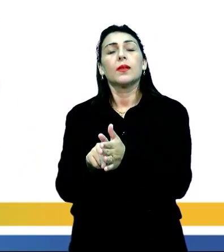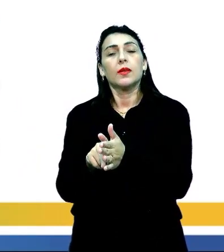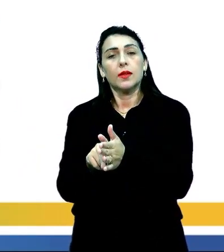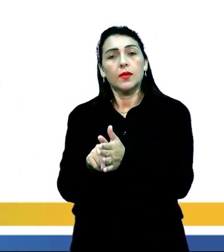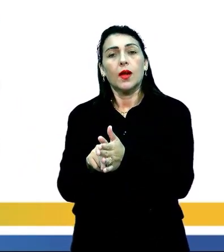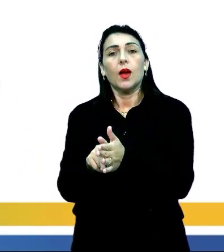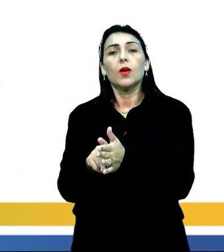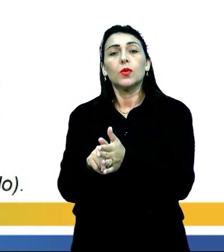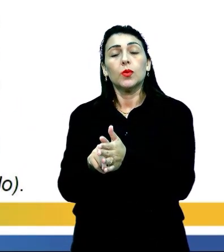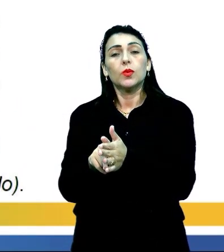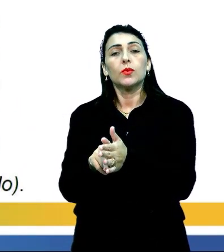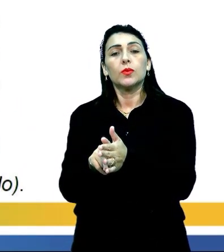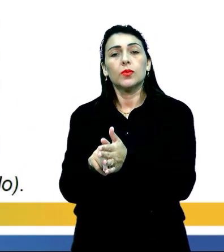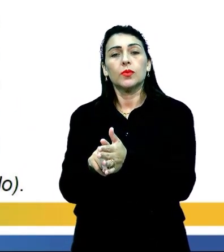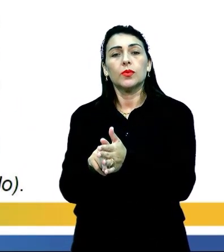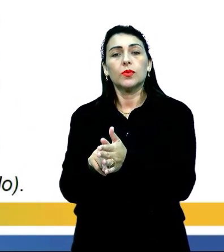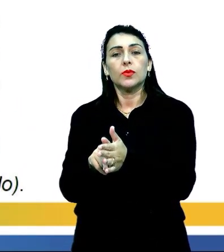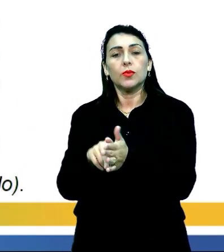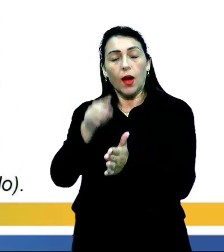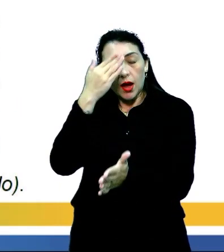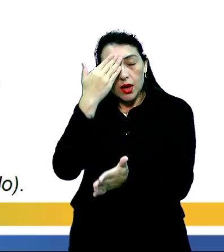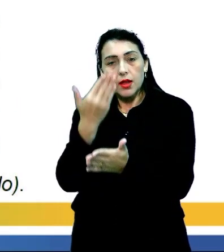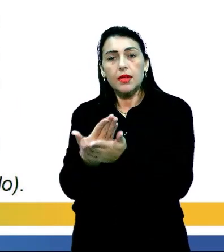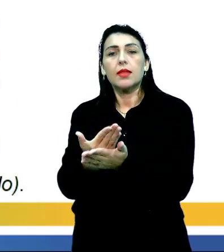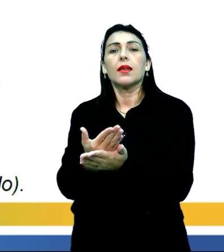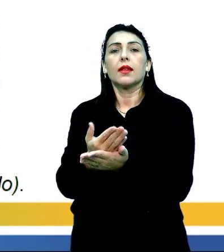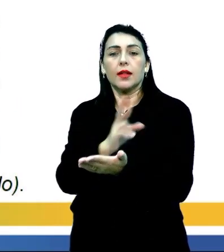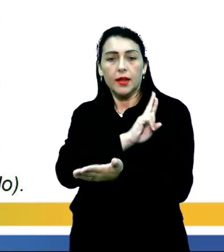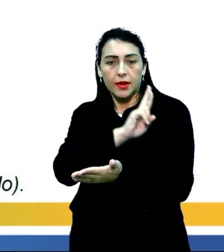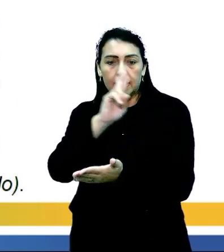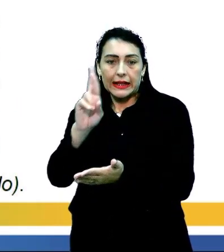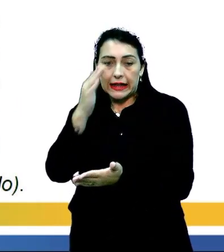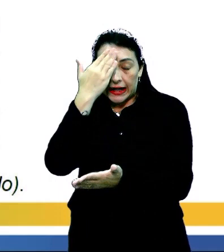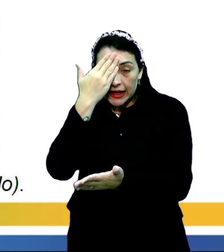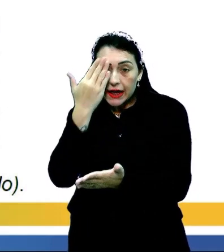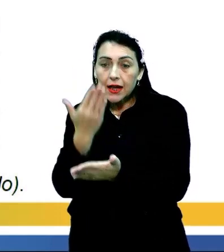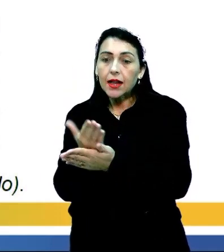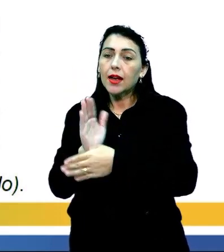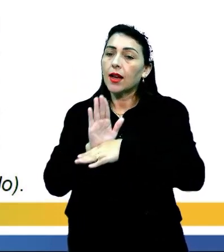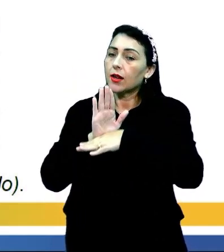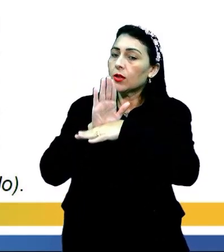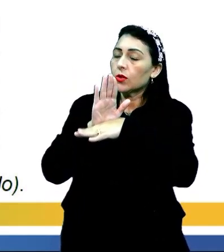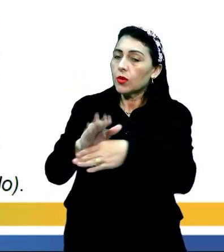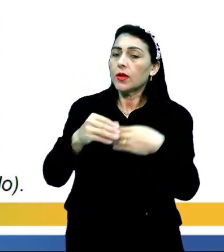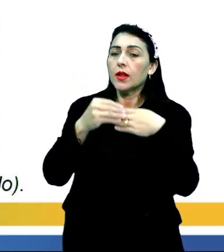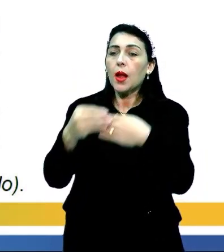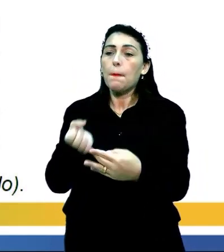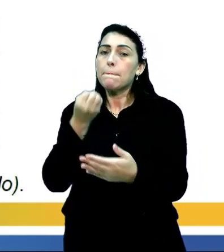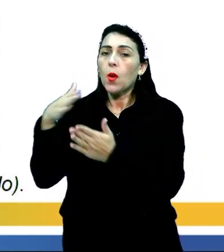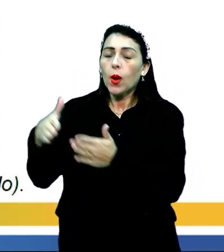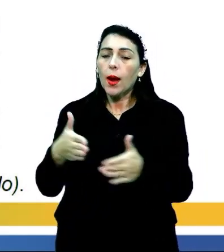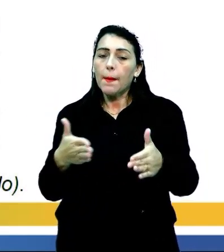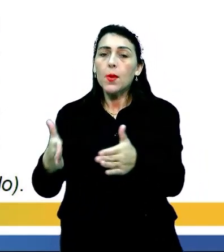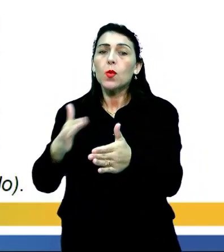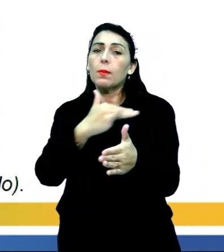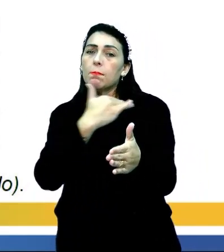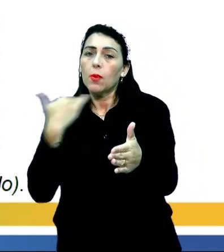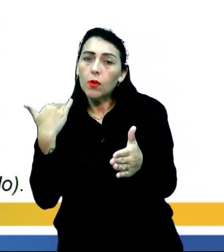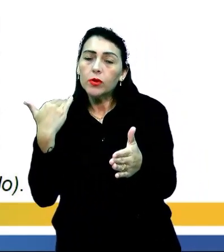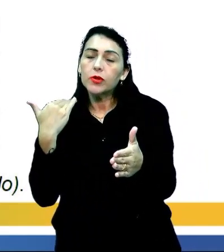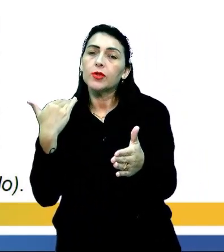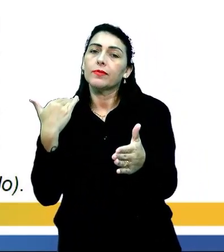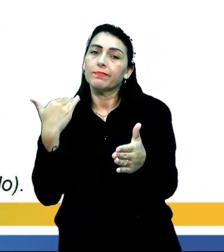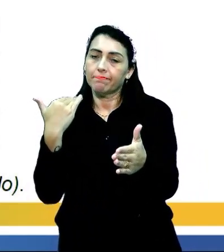ou seja do ritual né tá lá no fragmento do texto se crer e ajuda suas mães também não durante o tempo